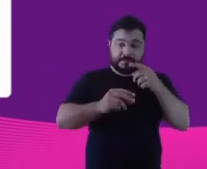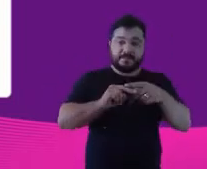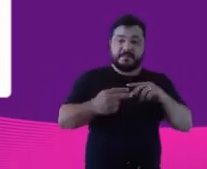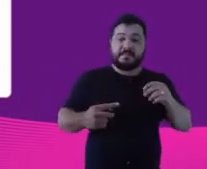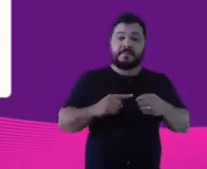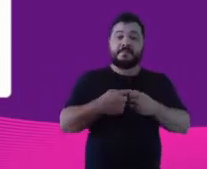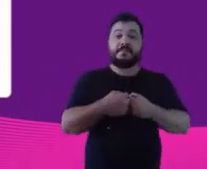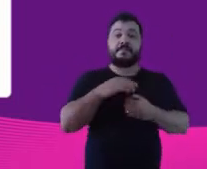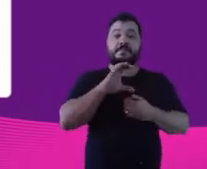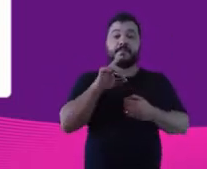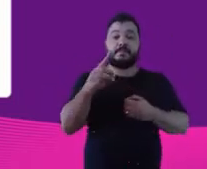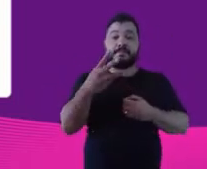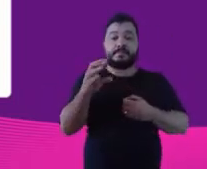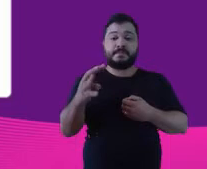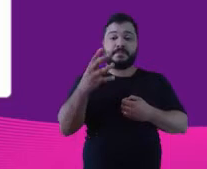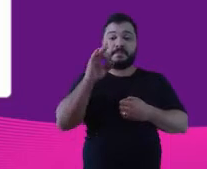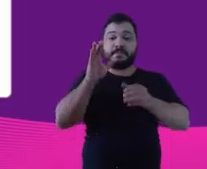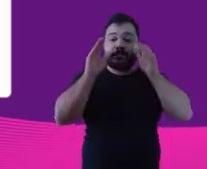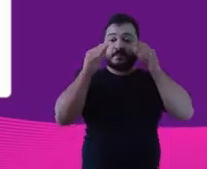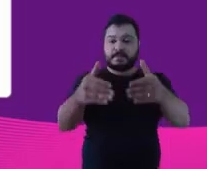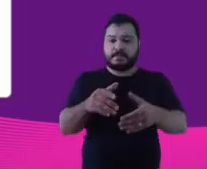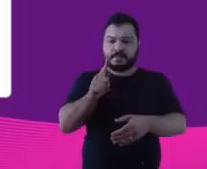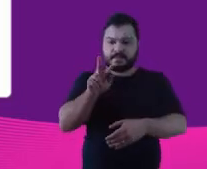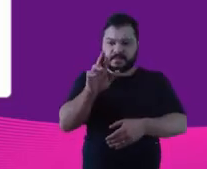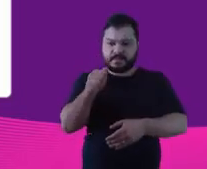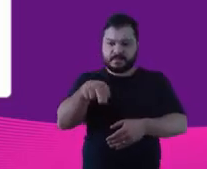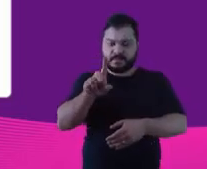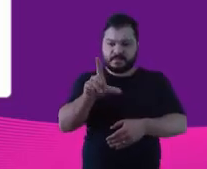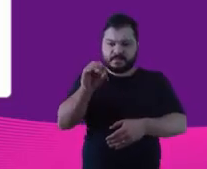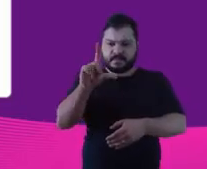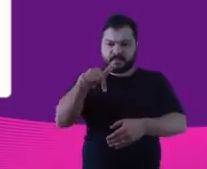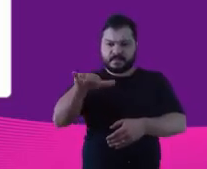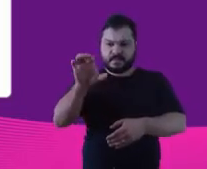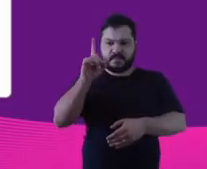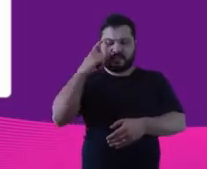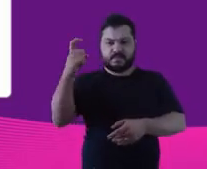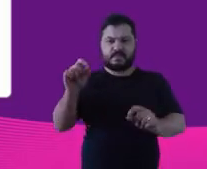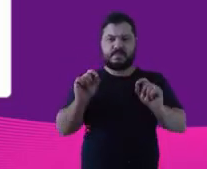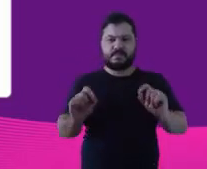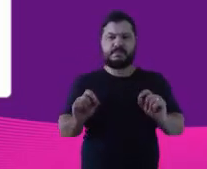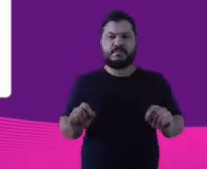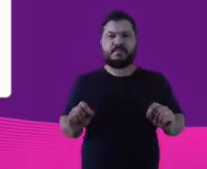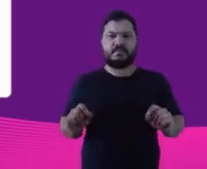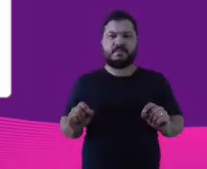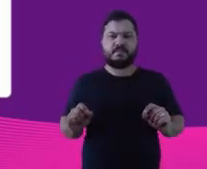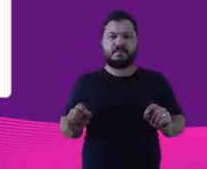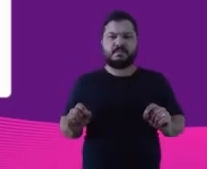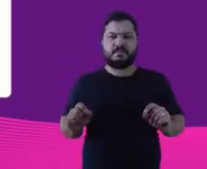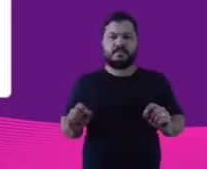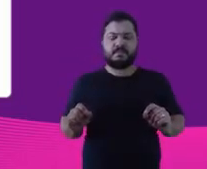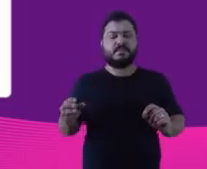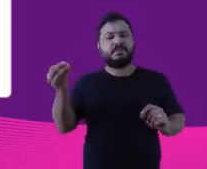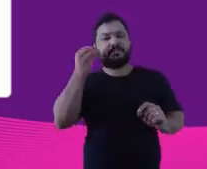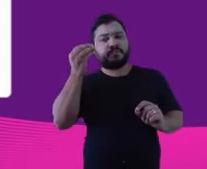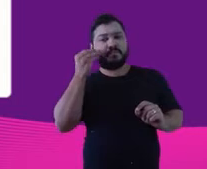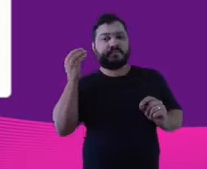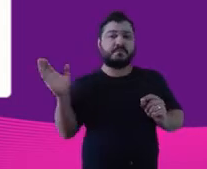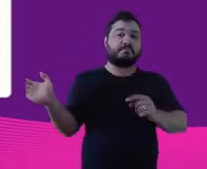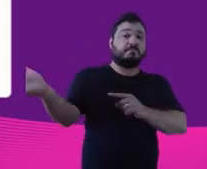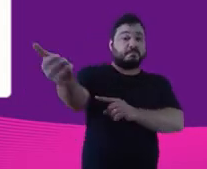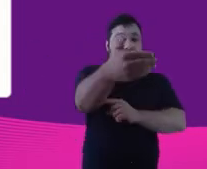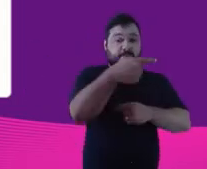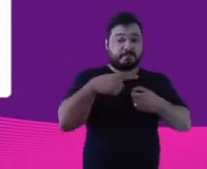CD34, mobilizamos somente com granuloquine. A ideia era justamente tentar acolher células para